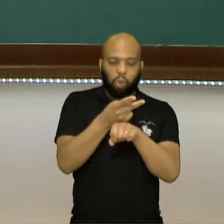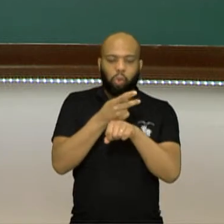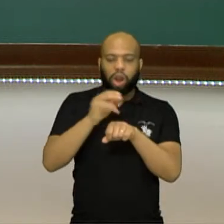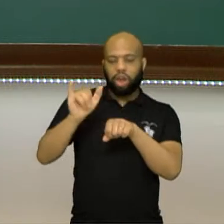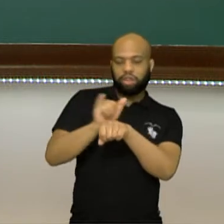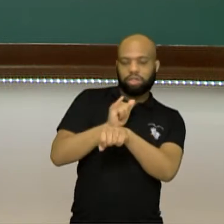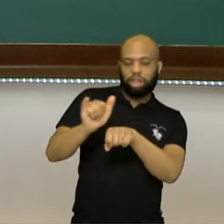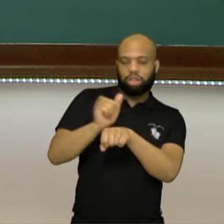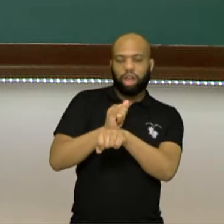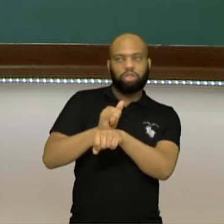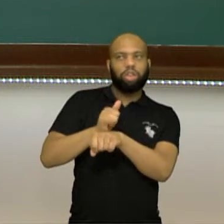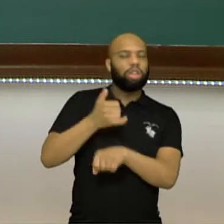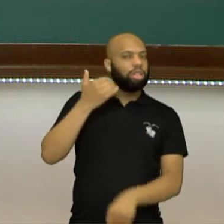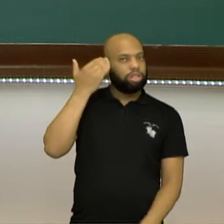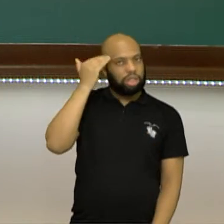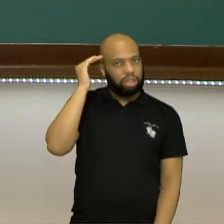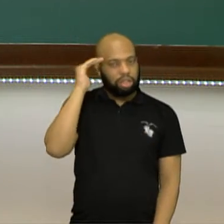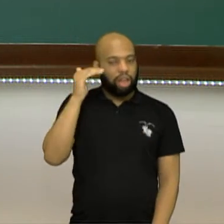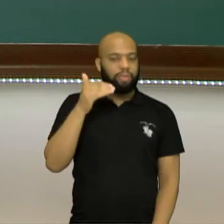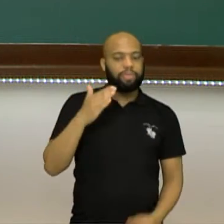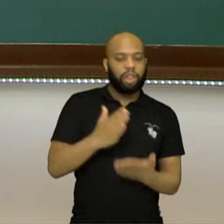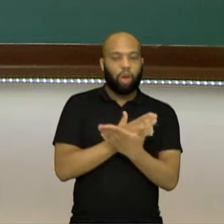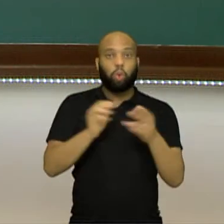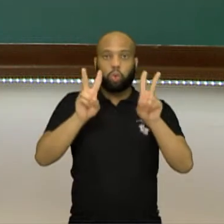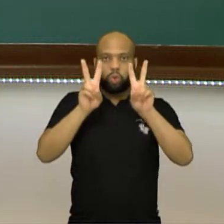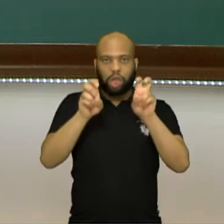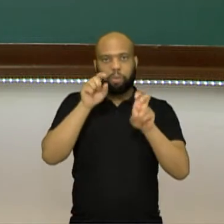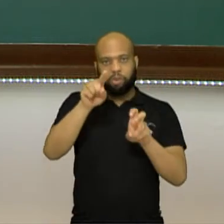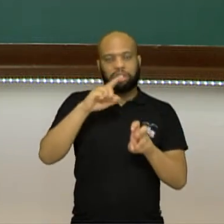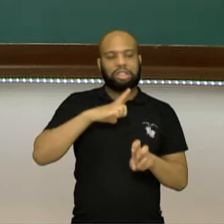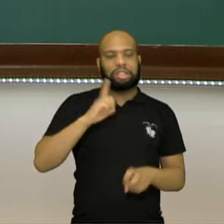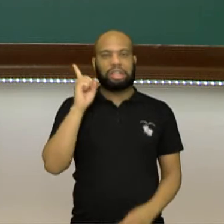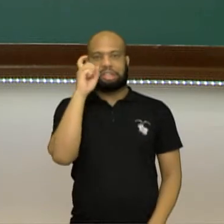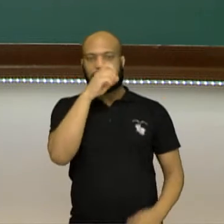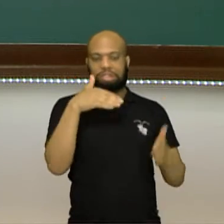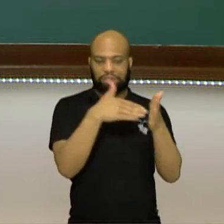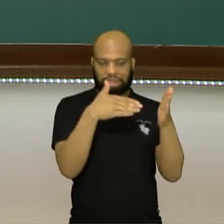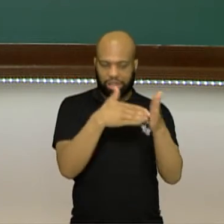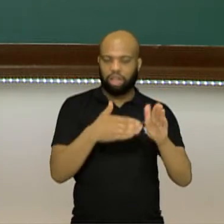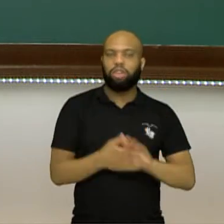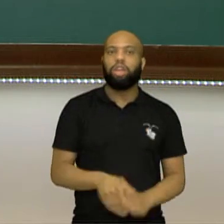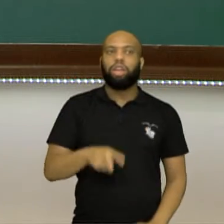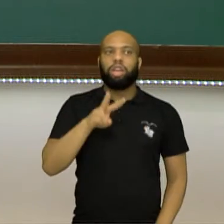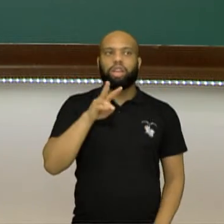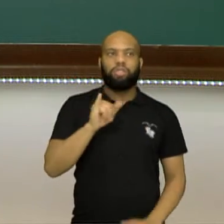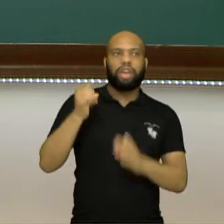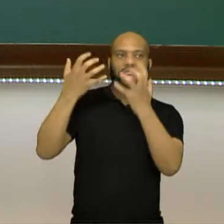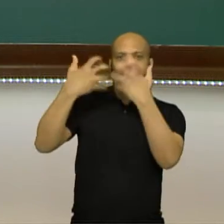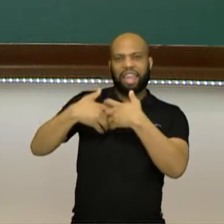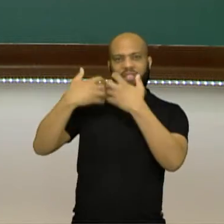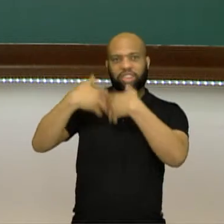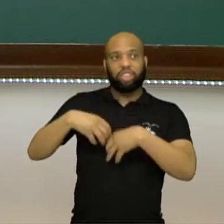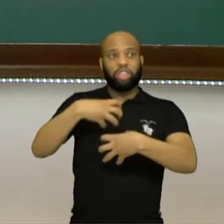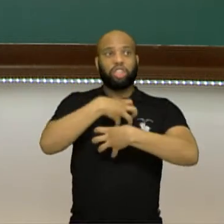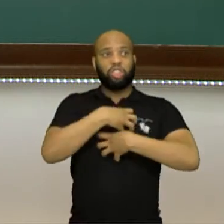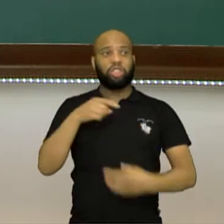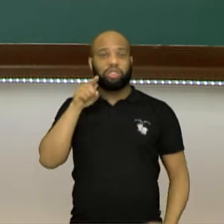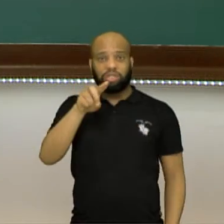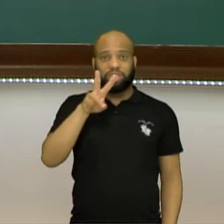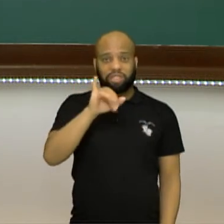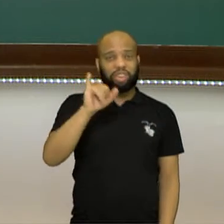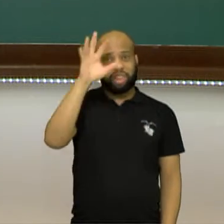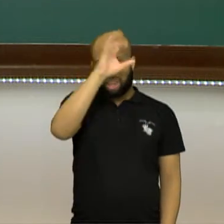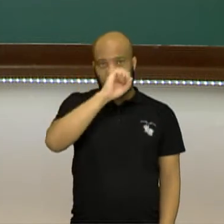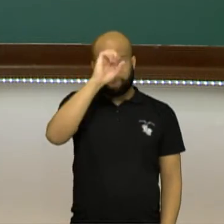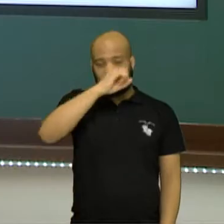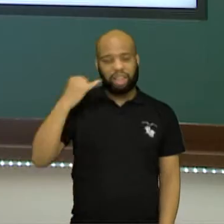melhor assuntos que talvez você tenha maior dificuldade. Refletir sobre o seu aprendizado é